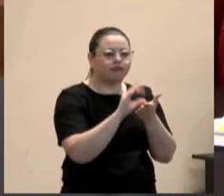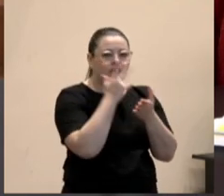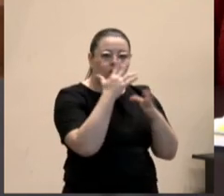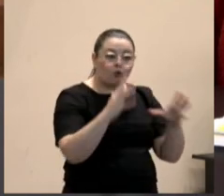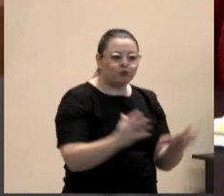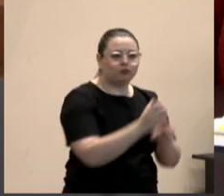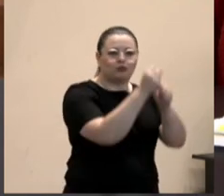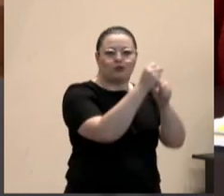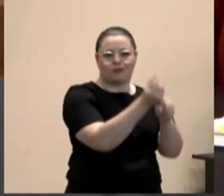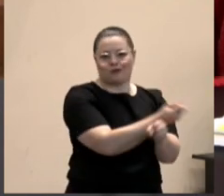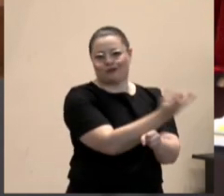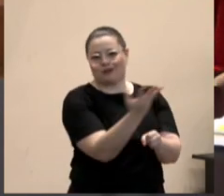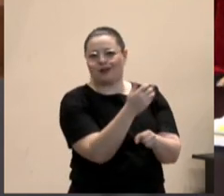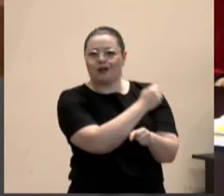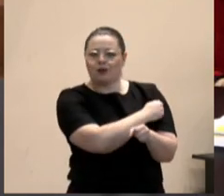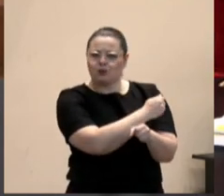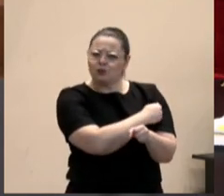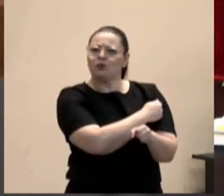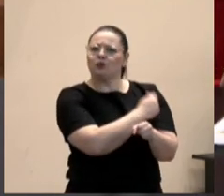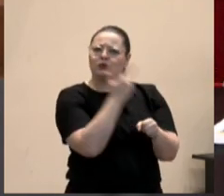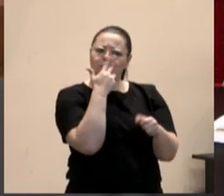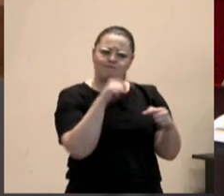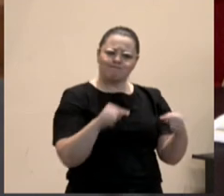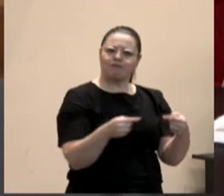o custo aluno como a medida ideal,